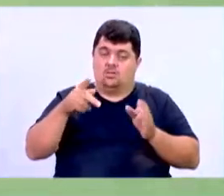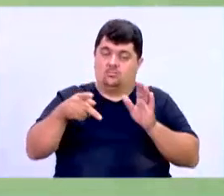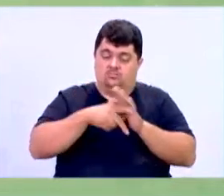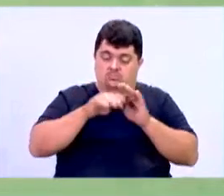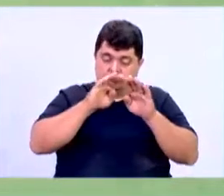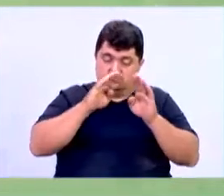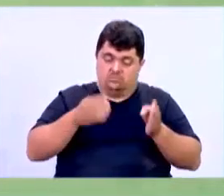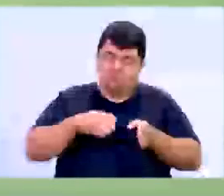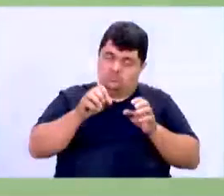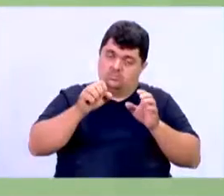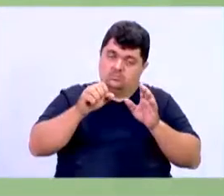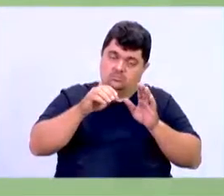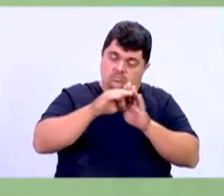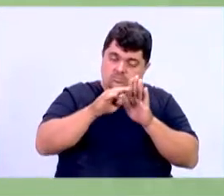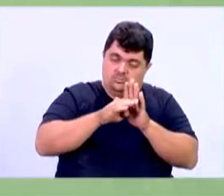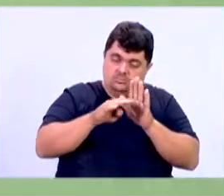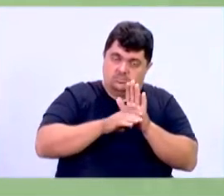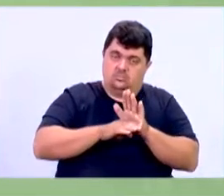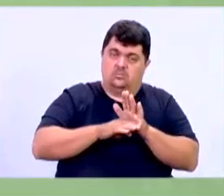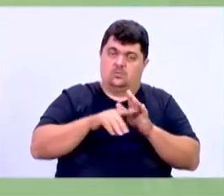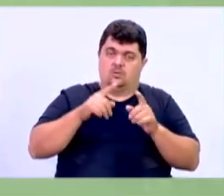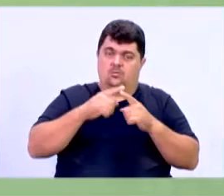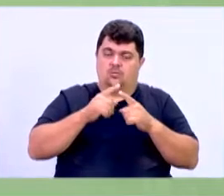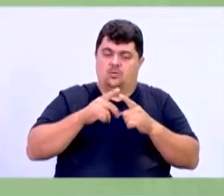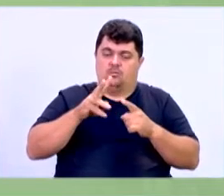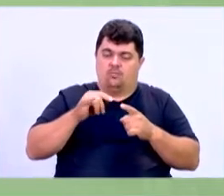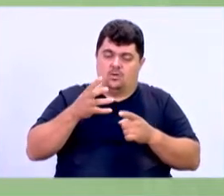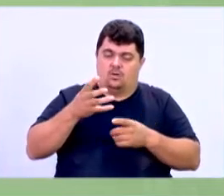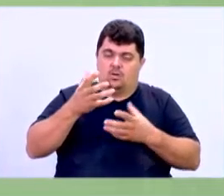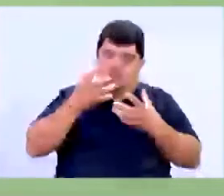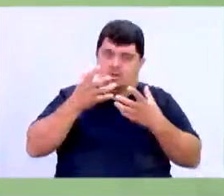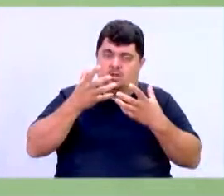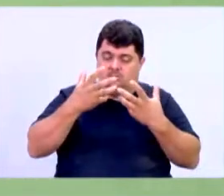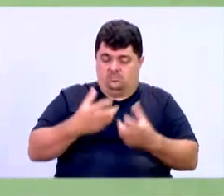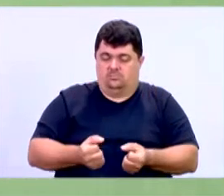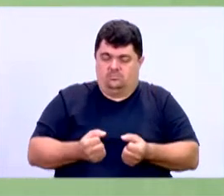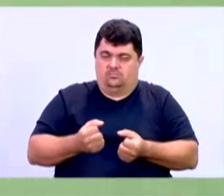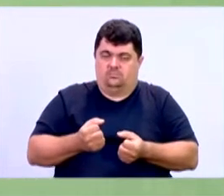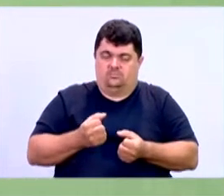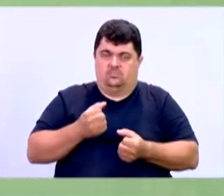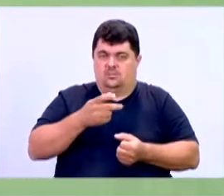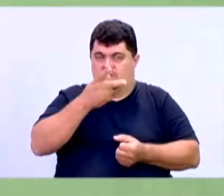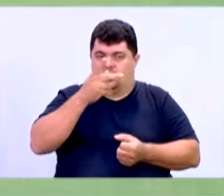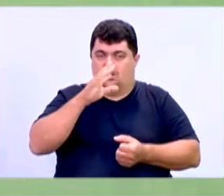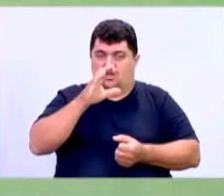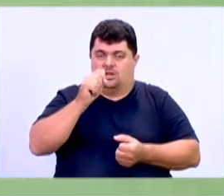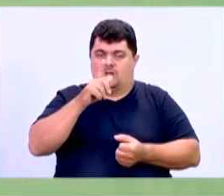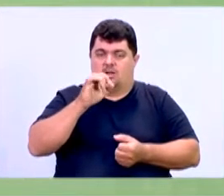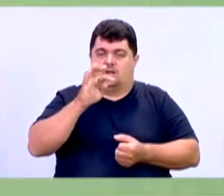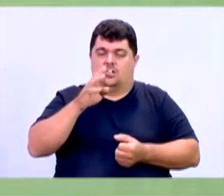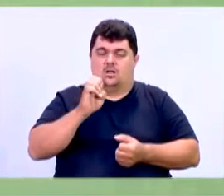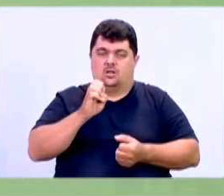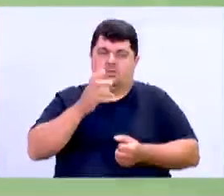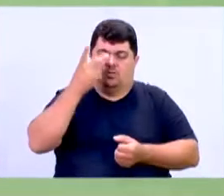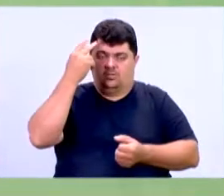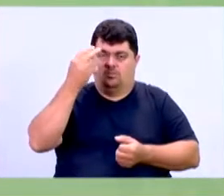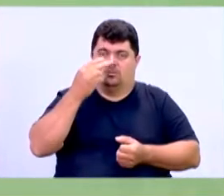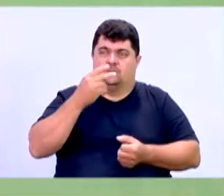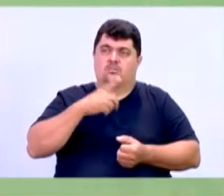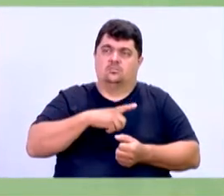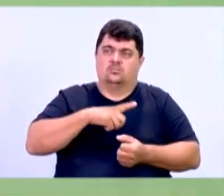de computador responsável por aceitar pedidos HTTP de clientes, geralmente os navegadores,